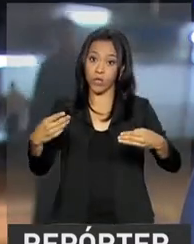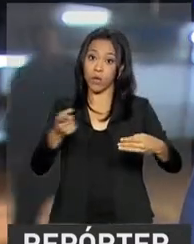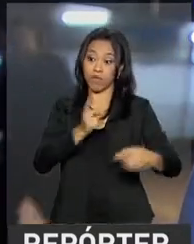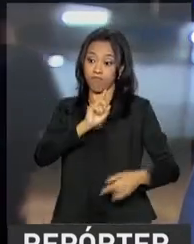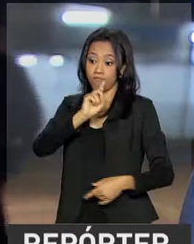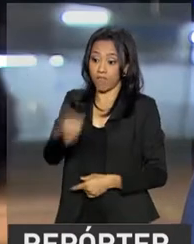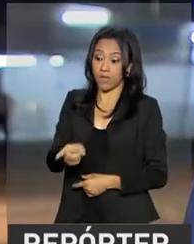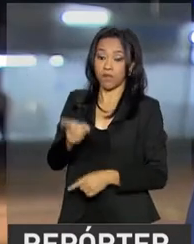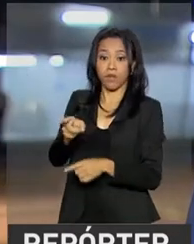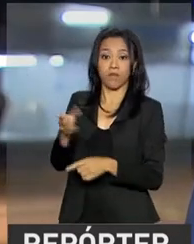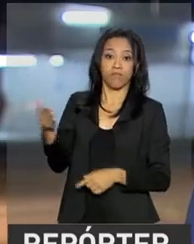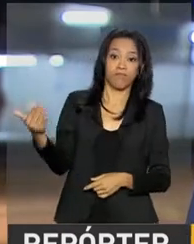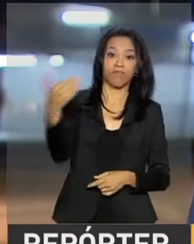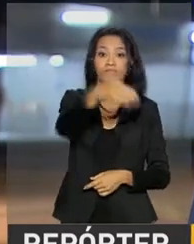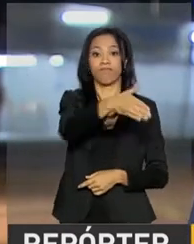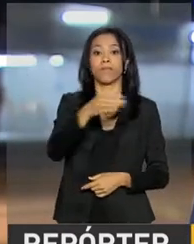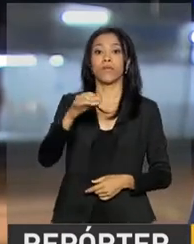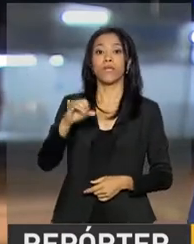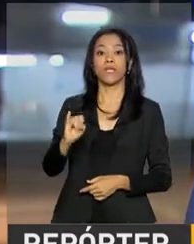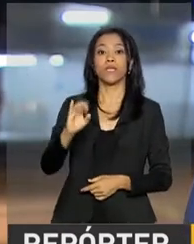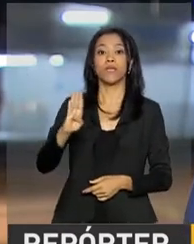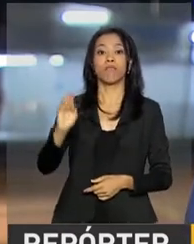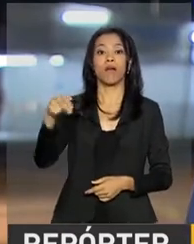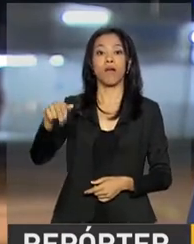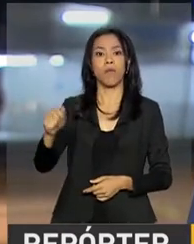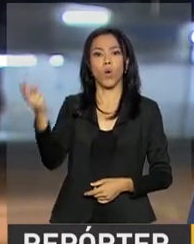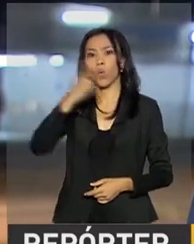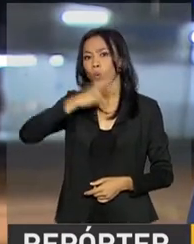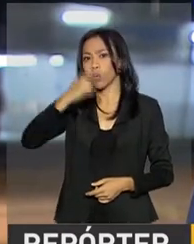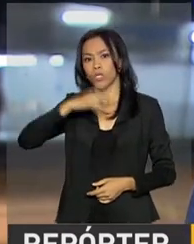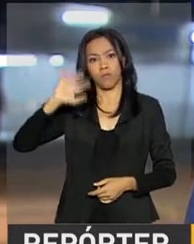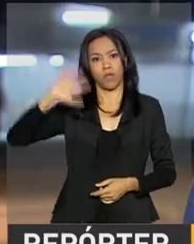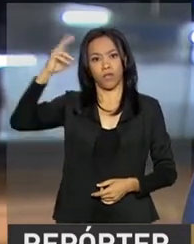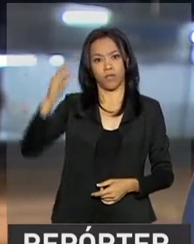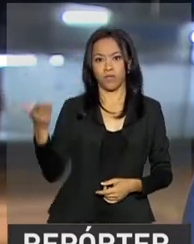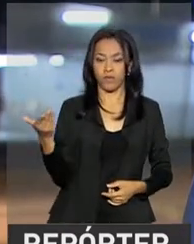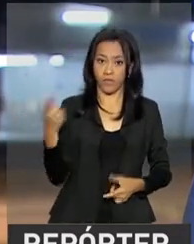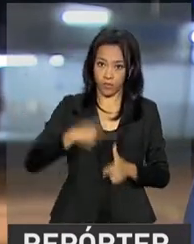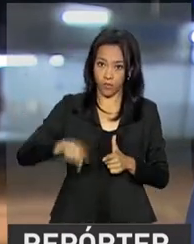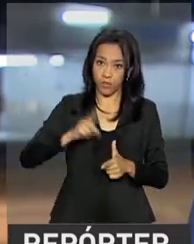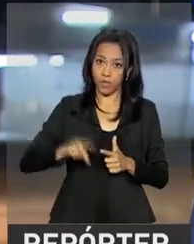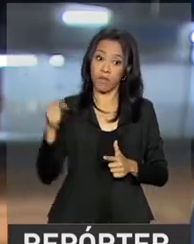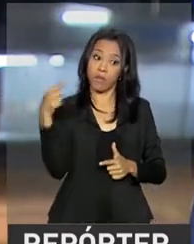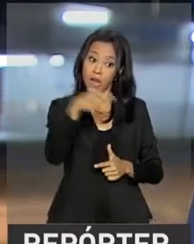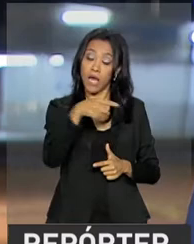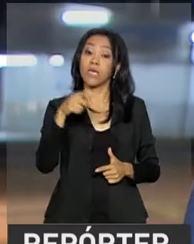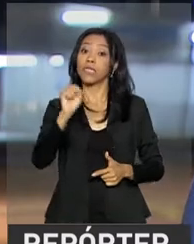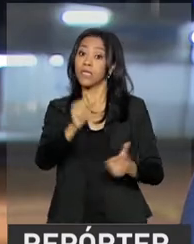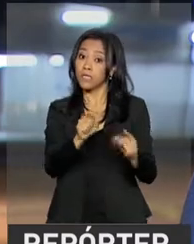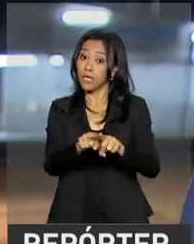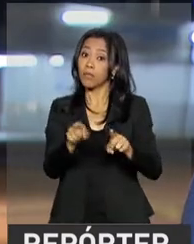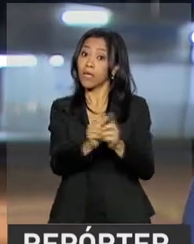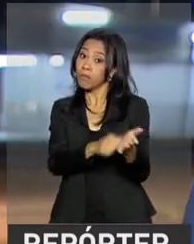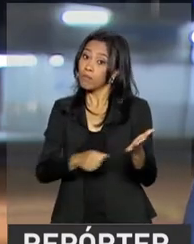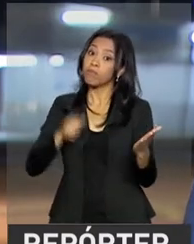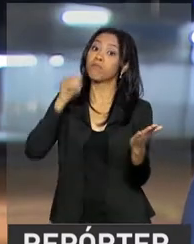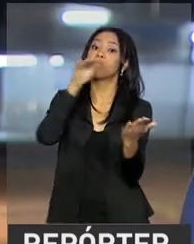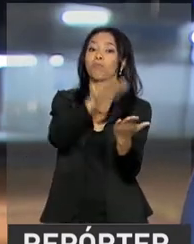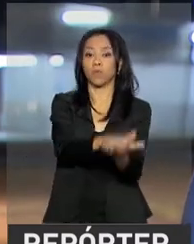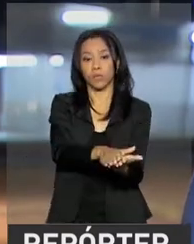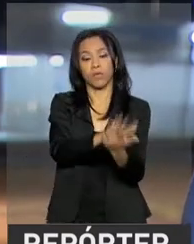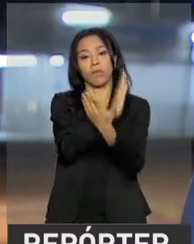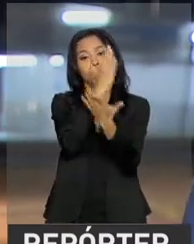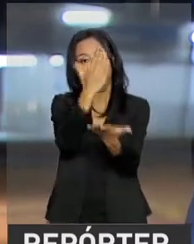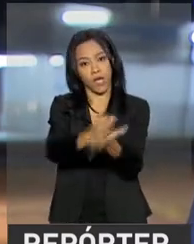urgência no caso que deve gerar embargo das atividades da mineradora e multas para que sejam cessadas os prejuízos